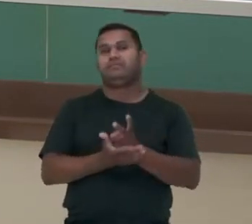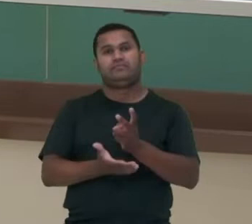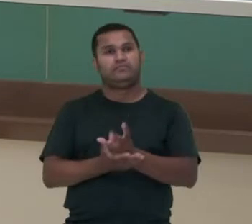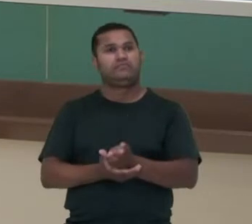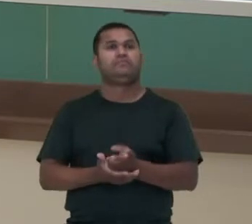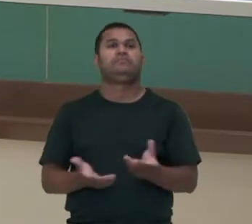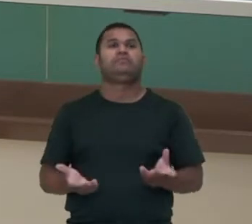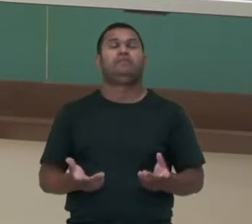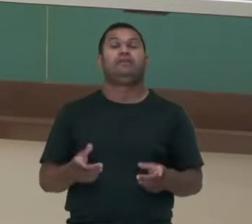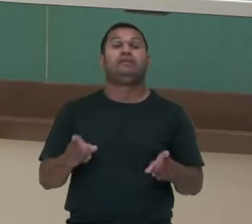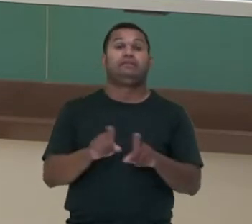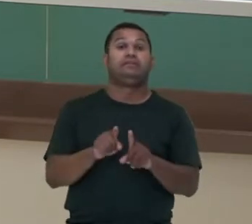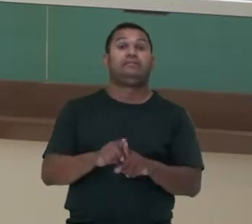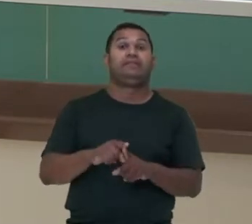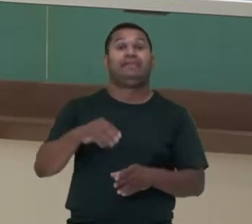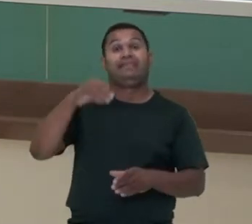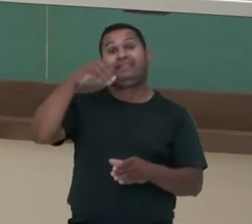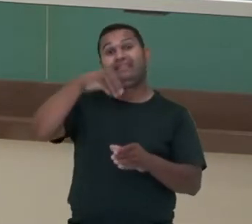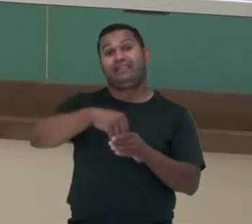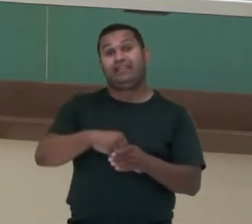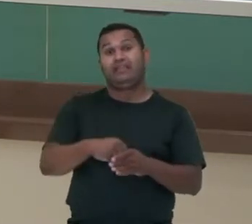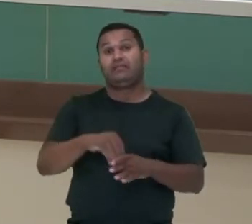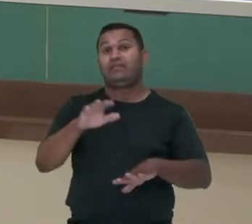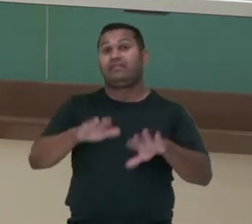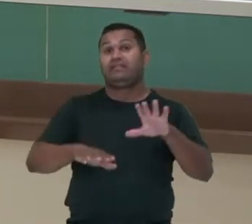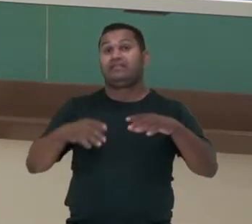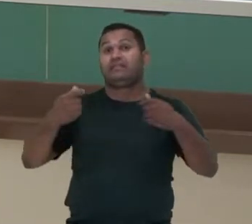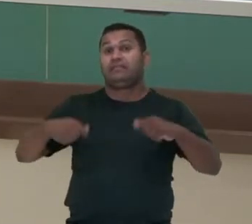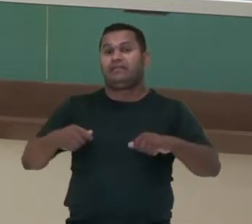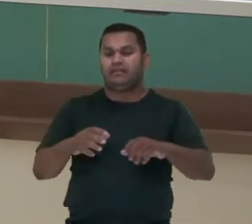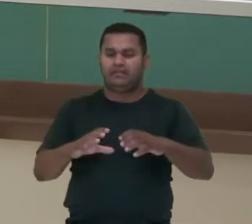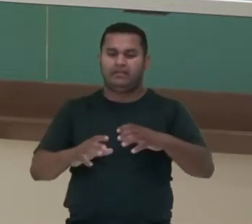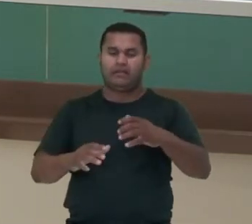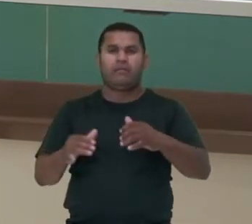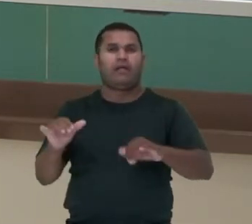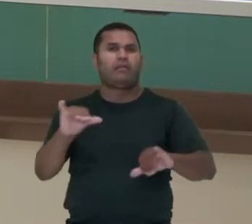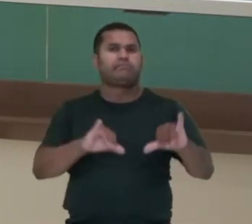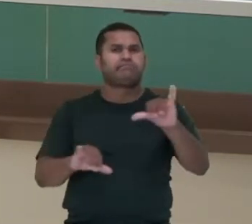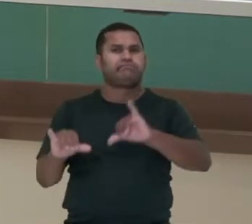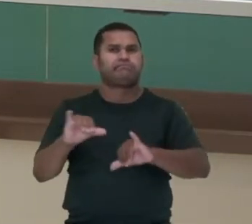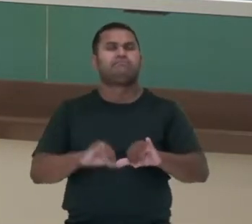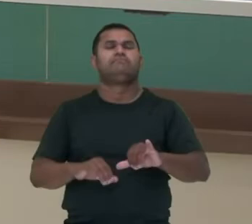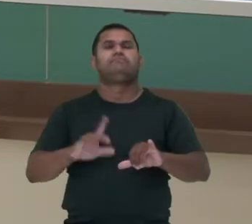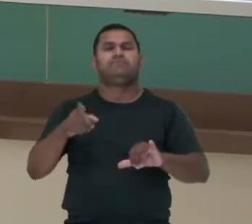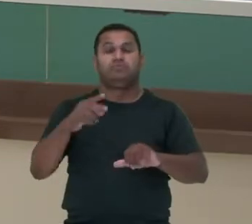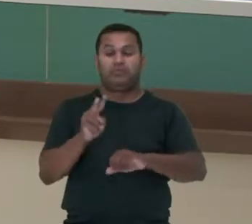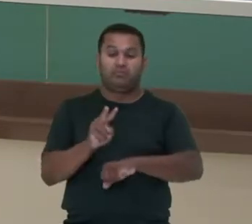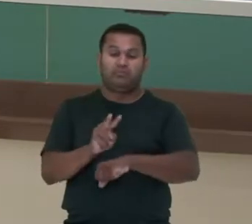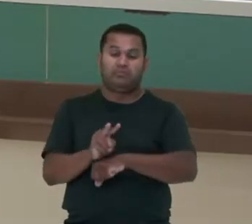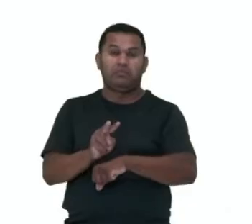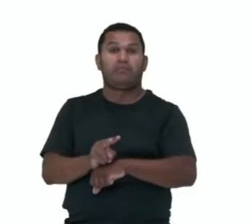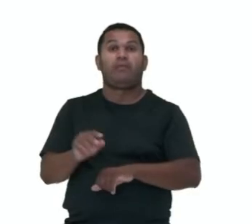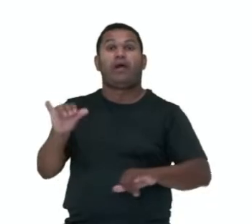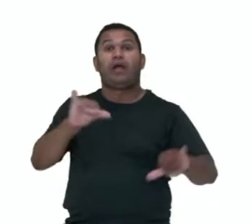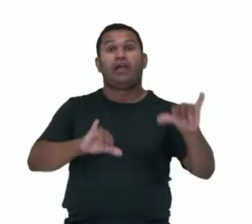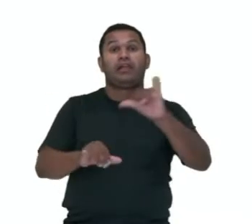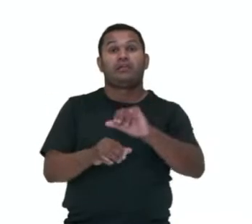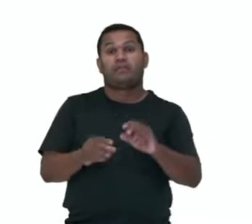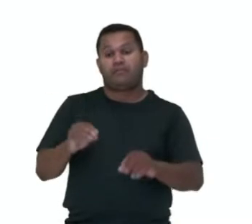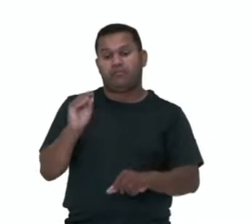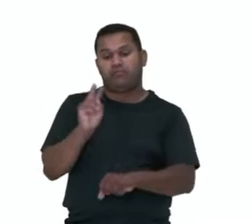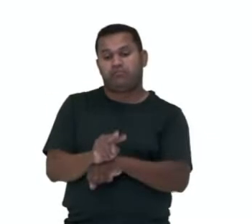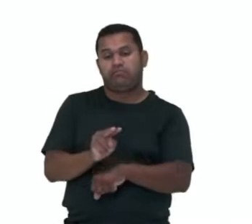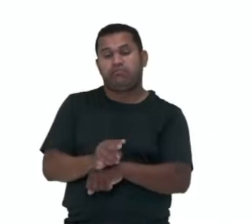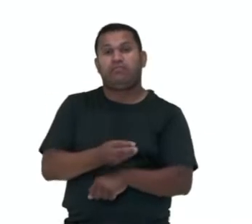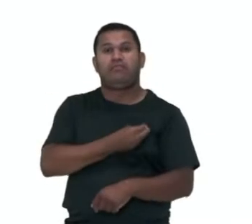industrialização, vai se colocar conservante, às vezes corante, saborizantes, né? Gerando aí todo um, vamos dizer